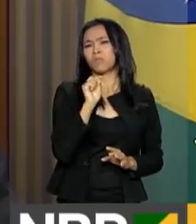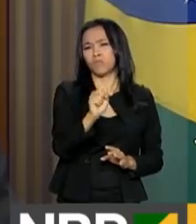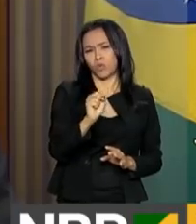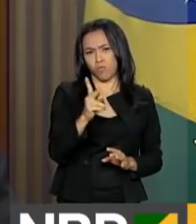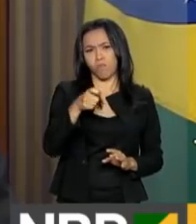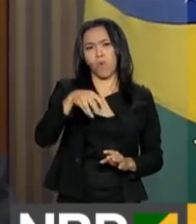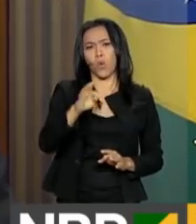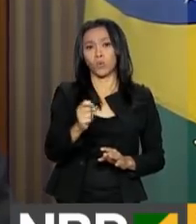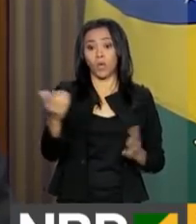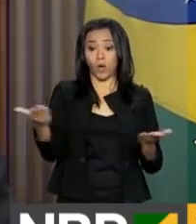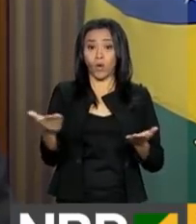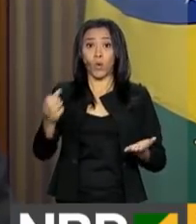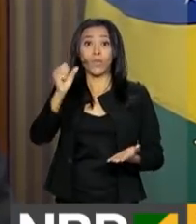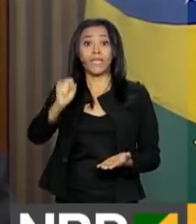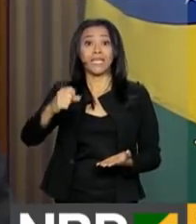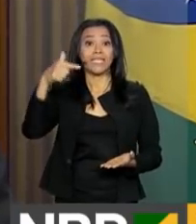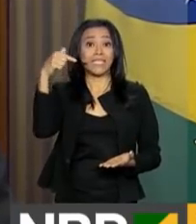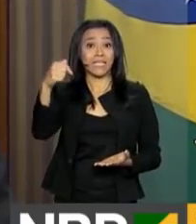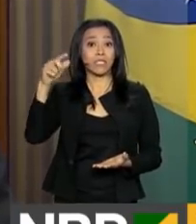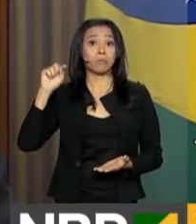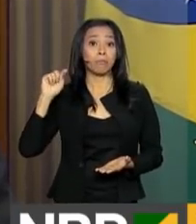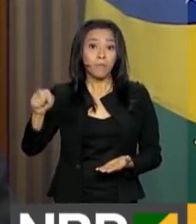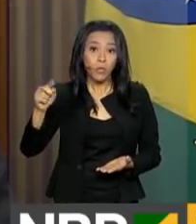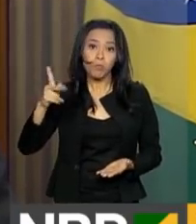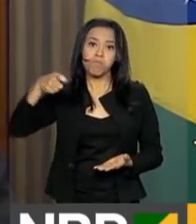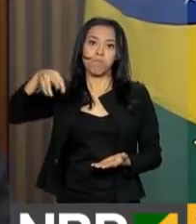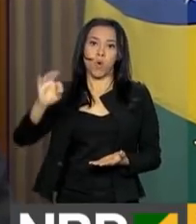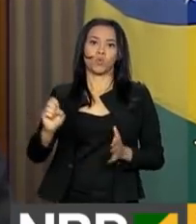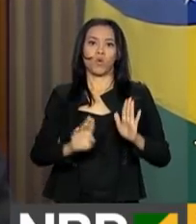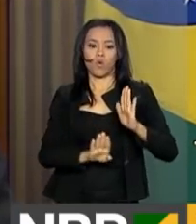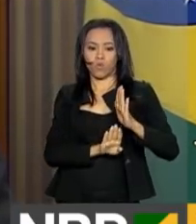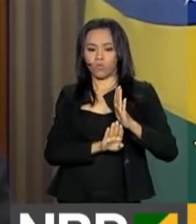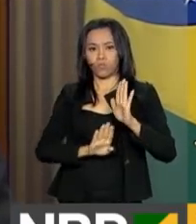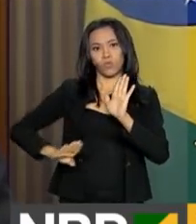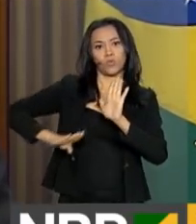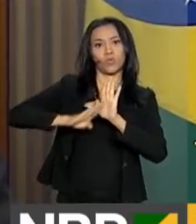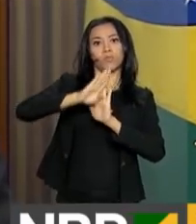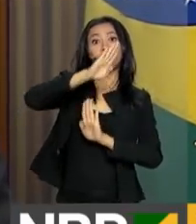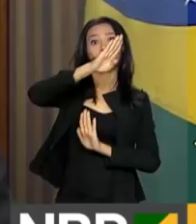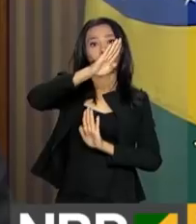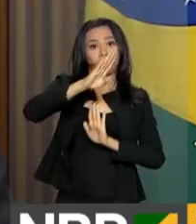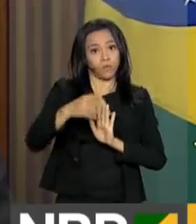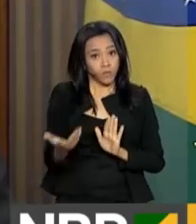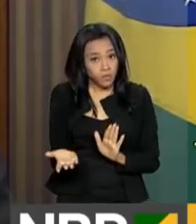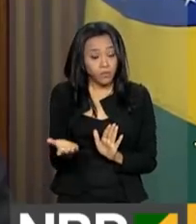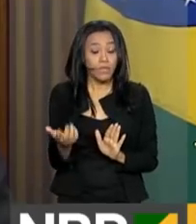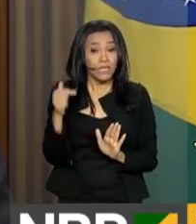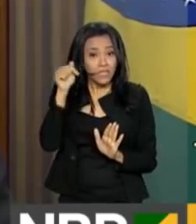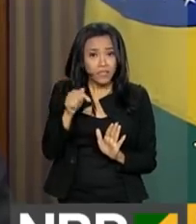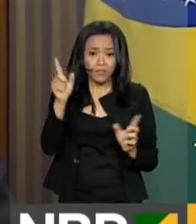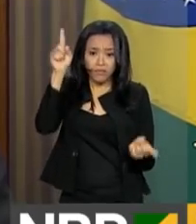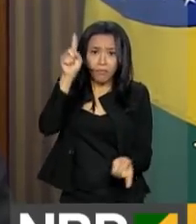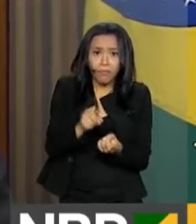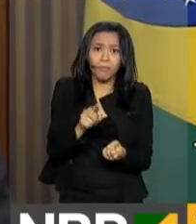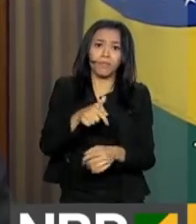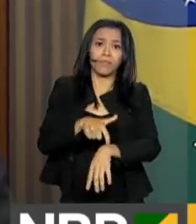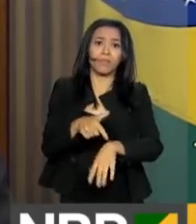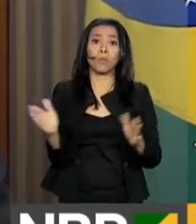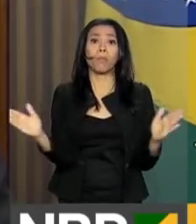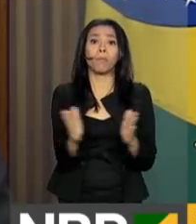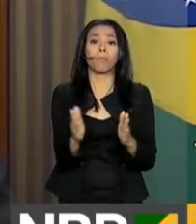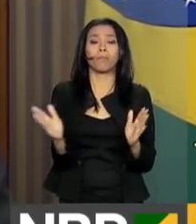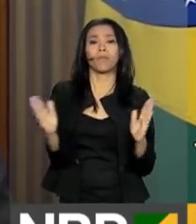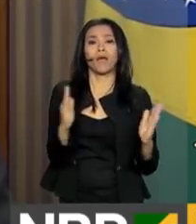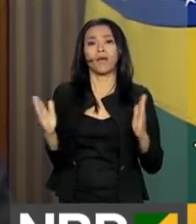atingiu pico de 87 mil pontos e tudo isso nos amigos num prazo de menos de dois anos de